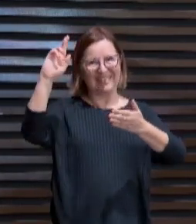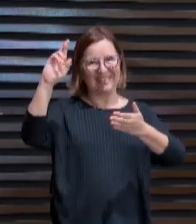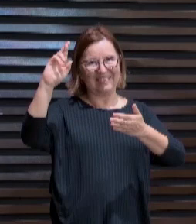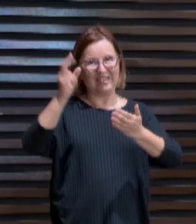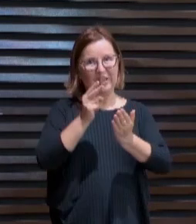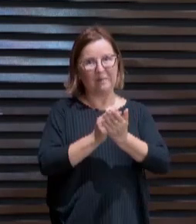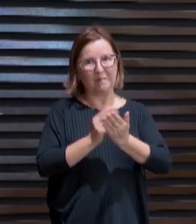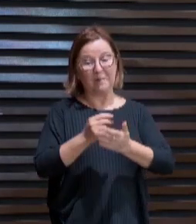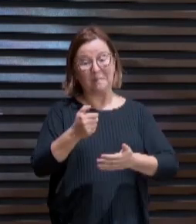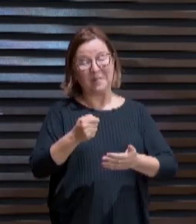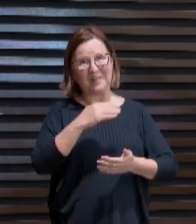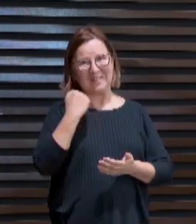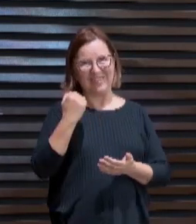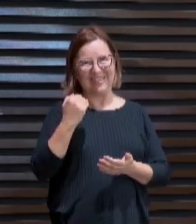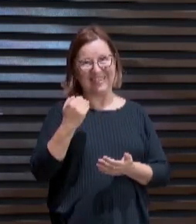receberão a coroa da vida.